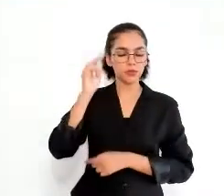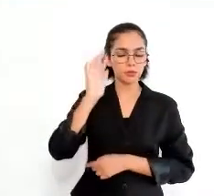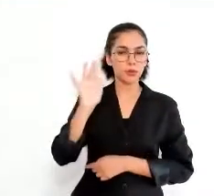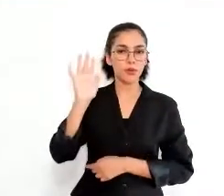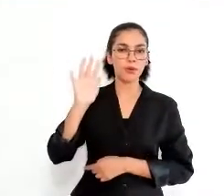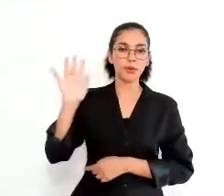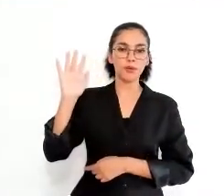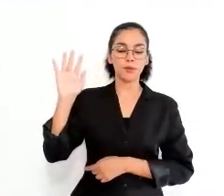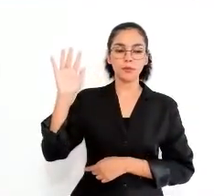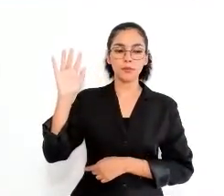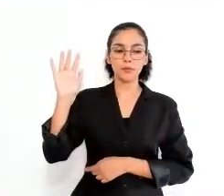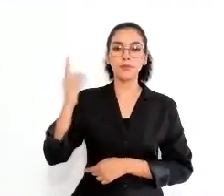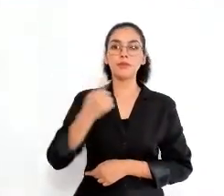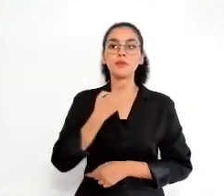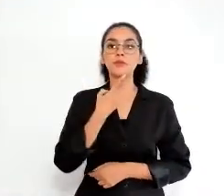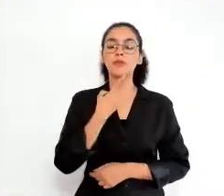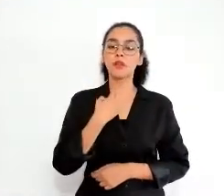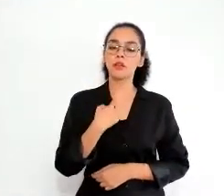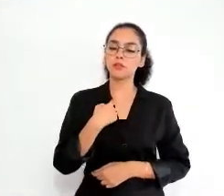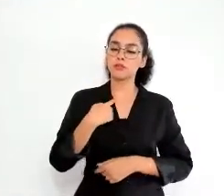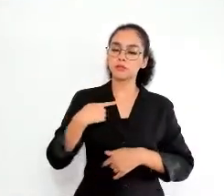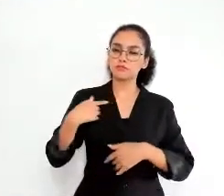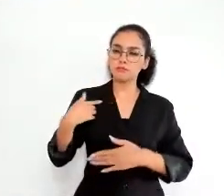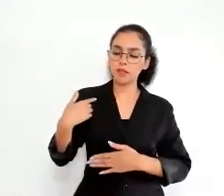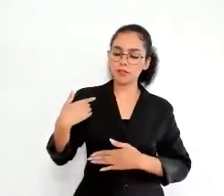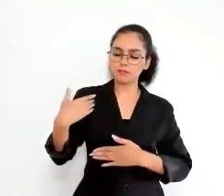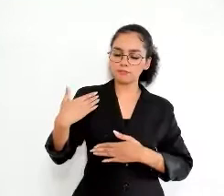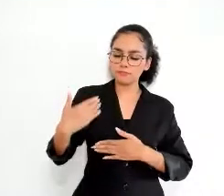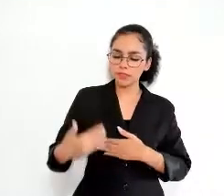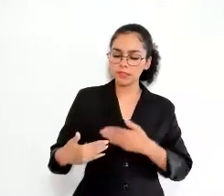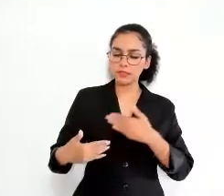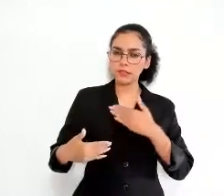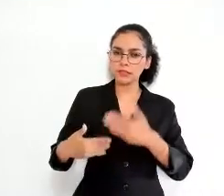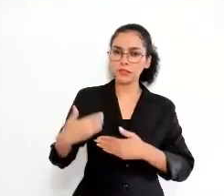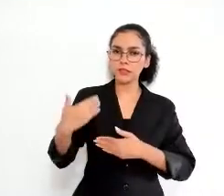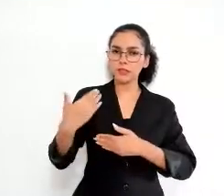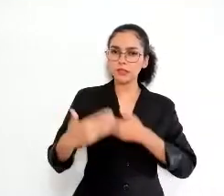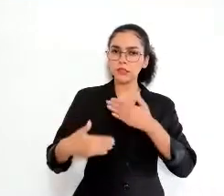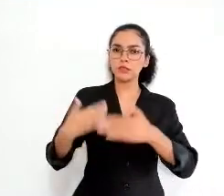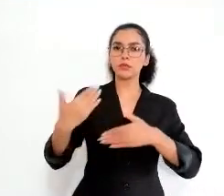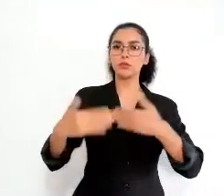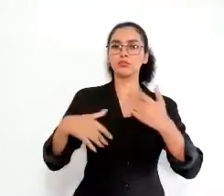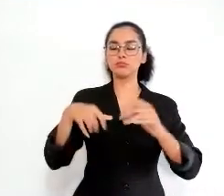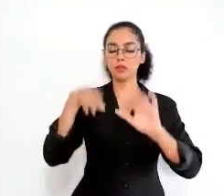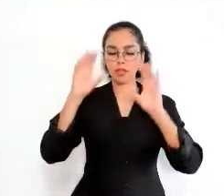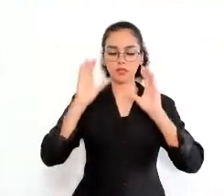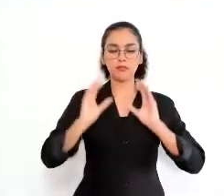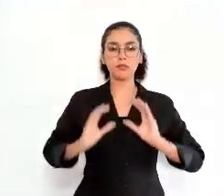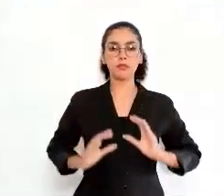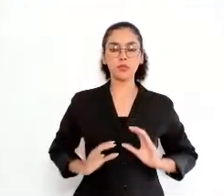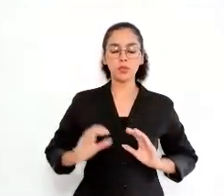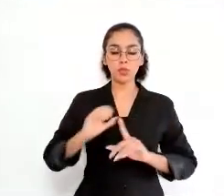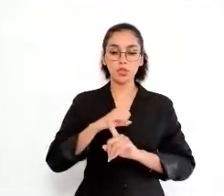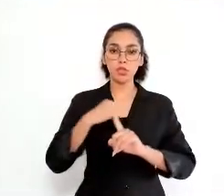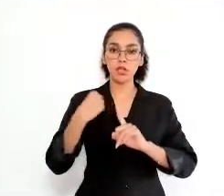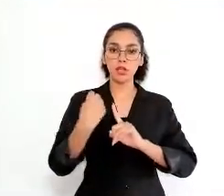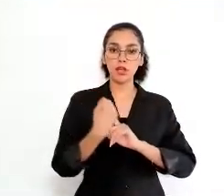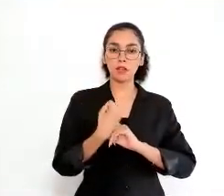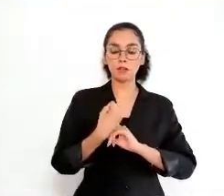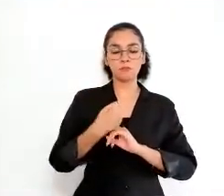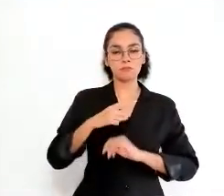galgar avanços civilizatórios próprios de uma sociedade alicerçada